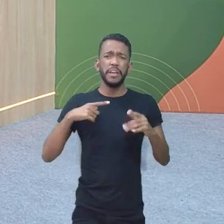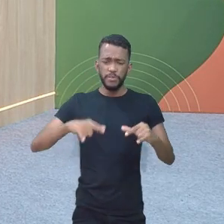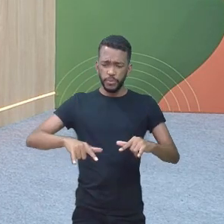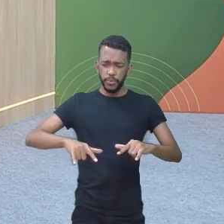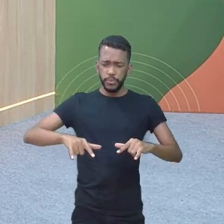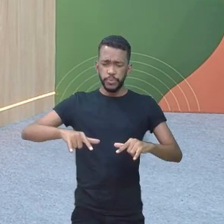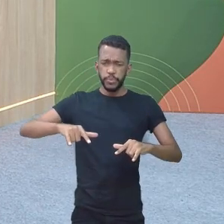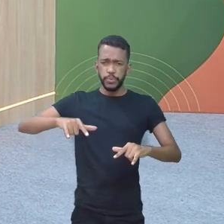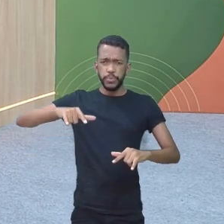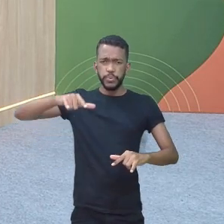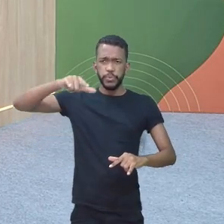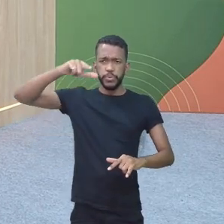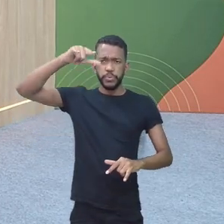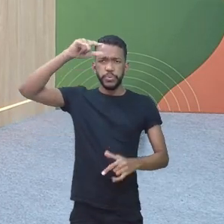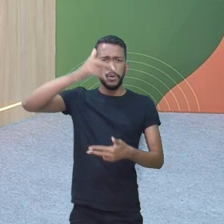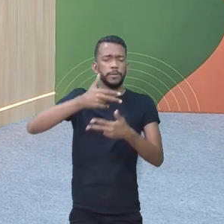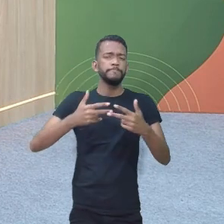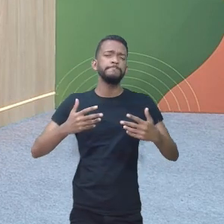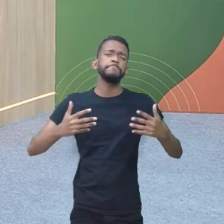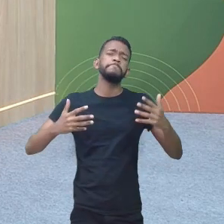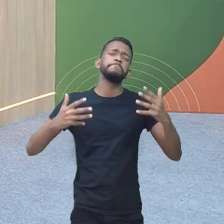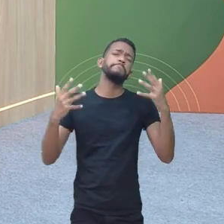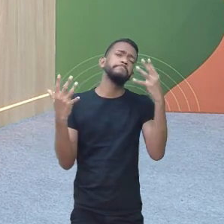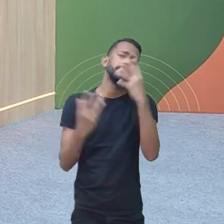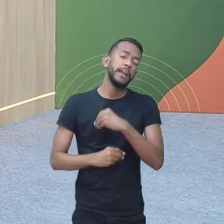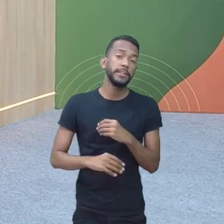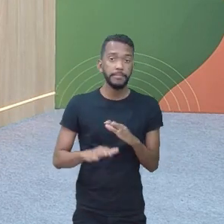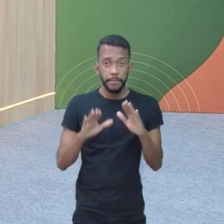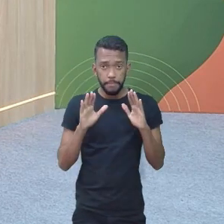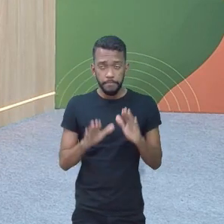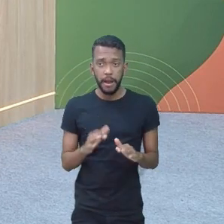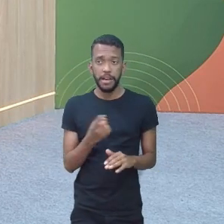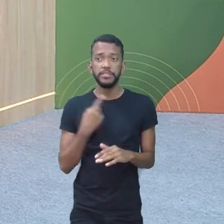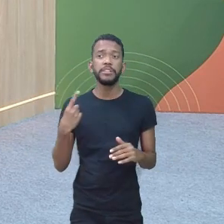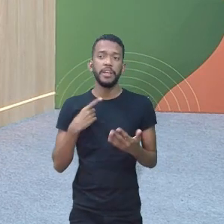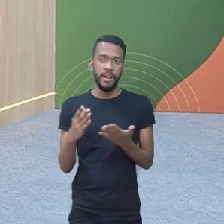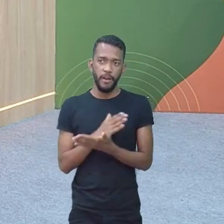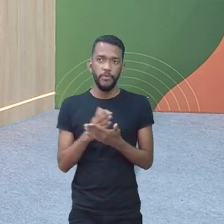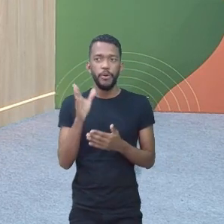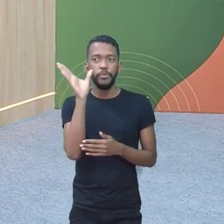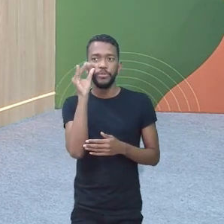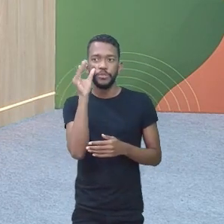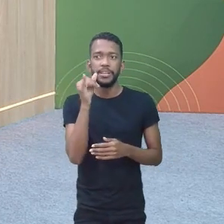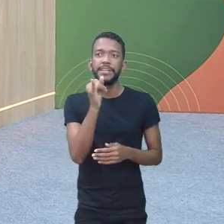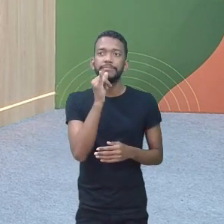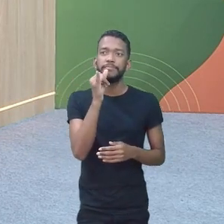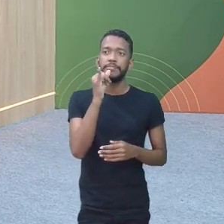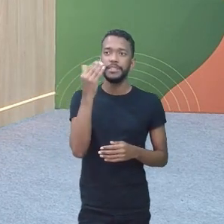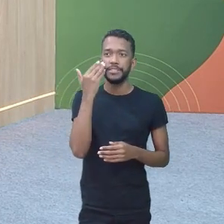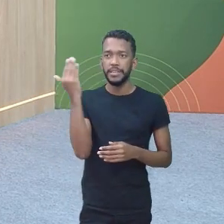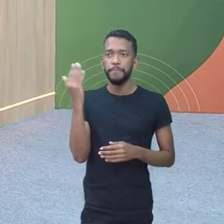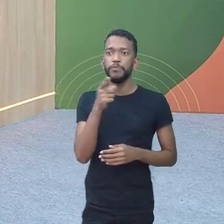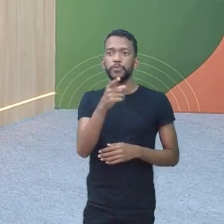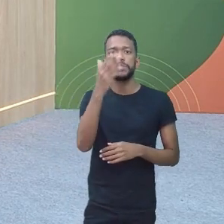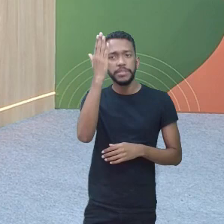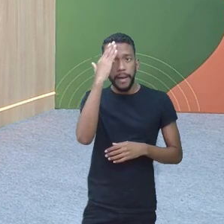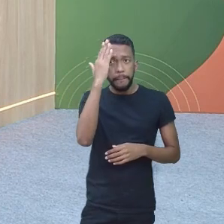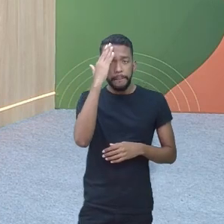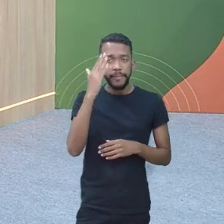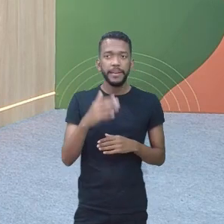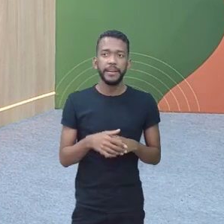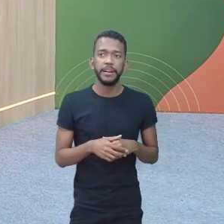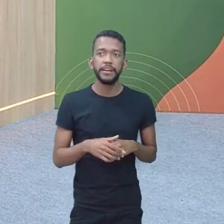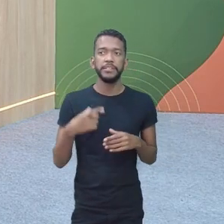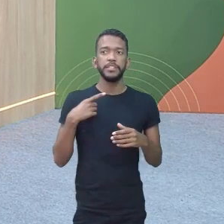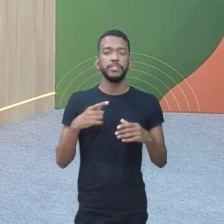coisa belíssima de ser vista, né? Mas aí a gente tem algumas curiosidades. Por exemplo, tu sabia que